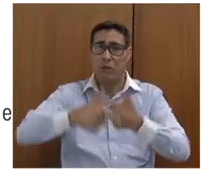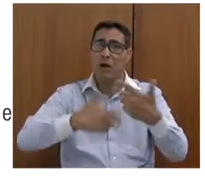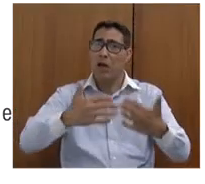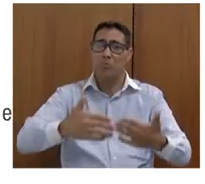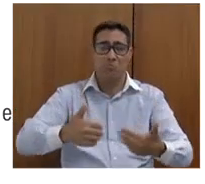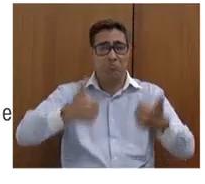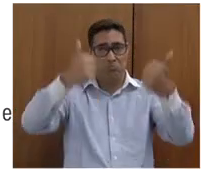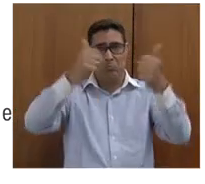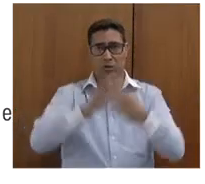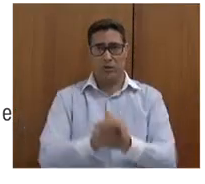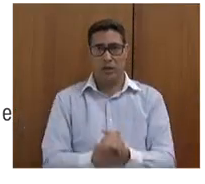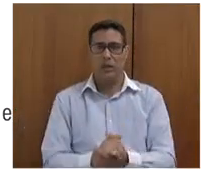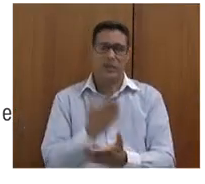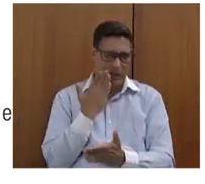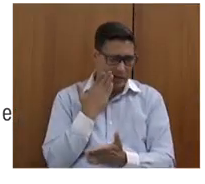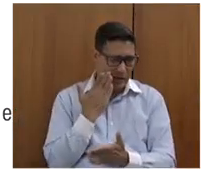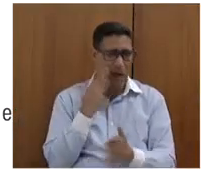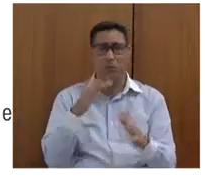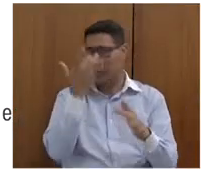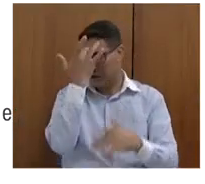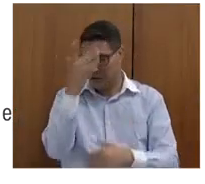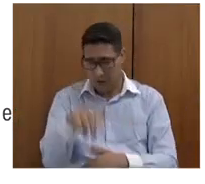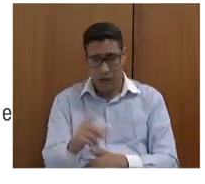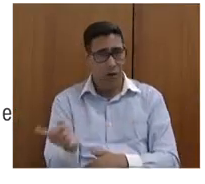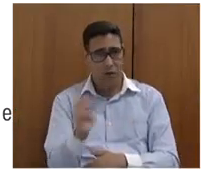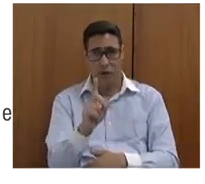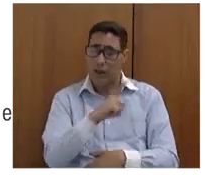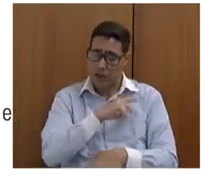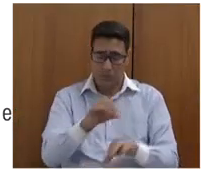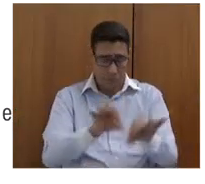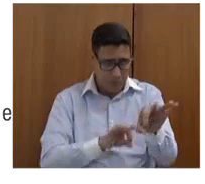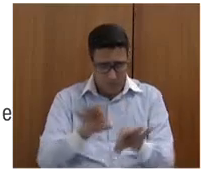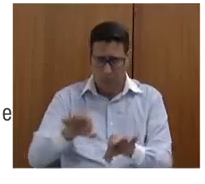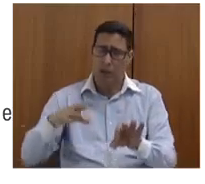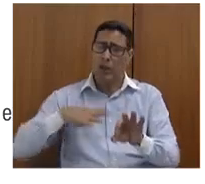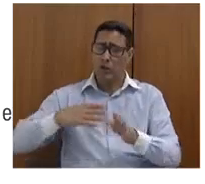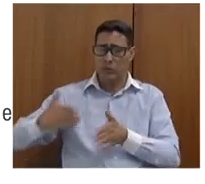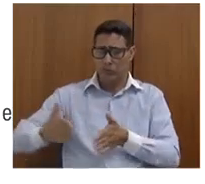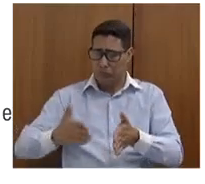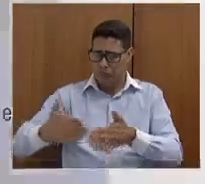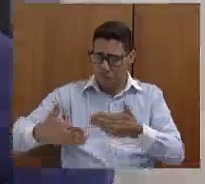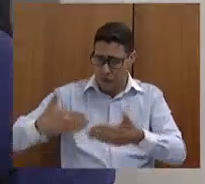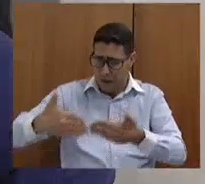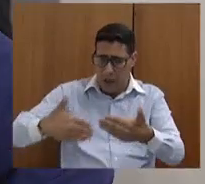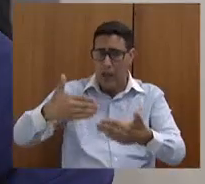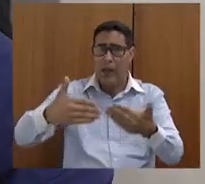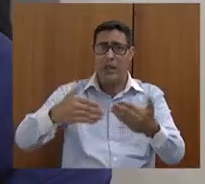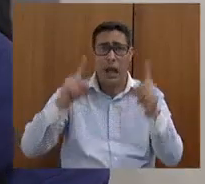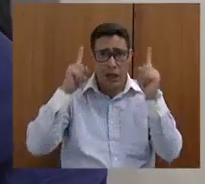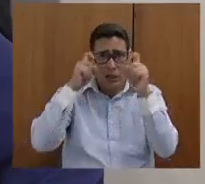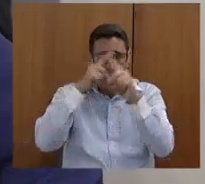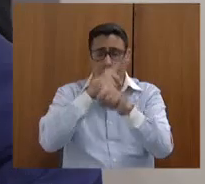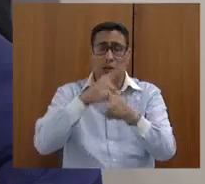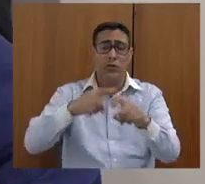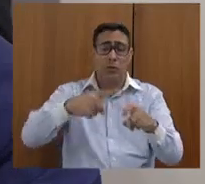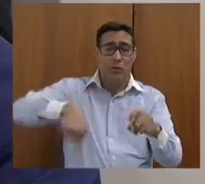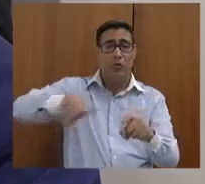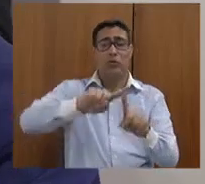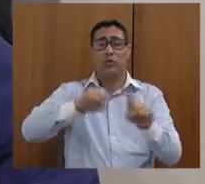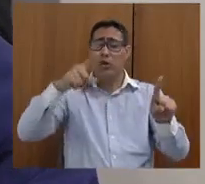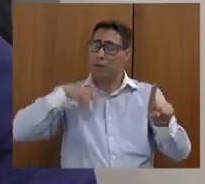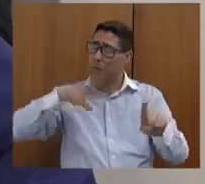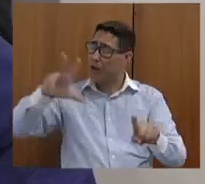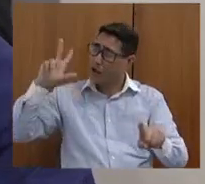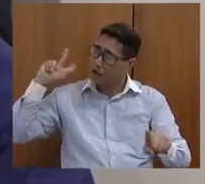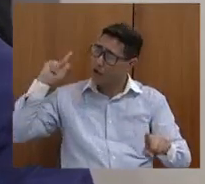sabemos o quanto que isso é difícil temos um plano de carreira que é um desafio para todos nós E é histórico e é histórico